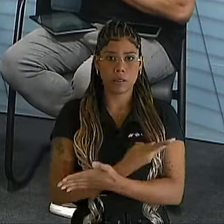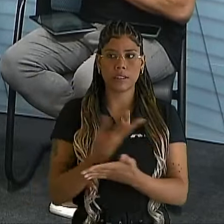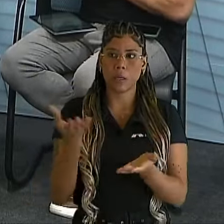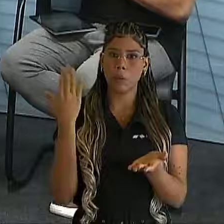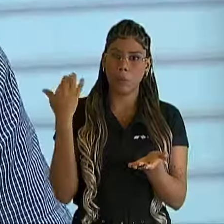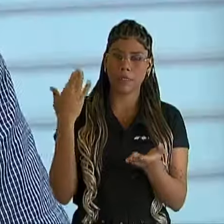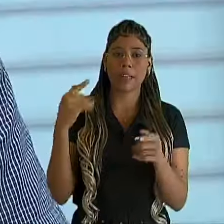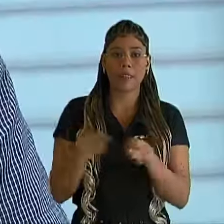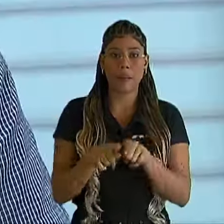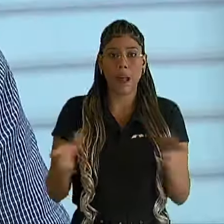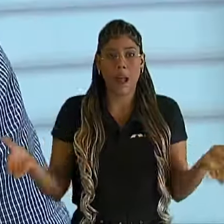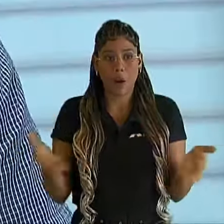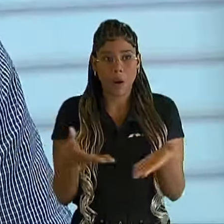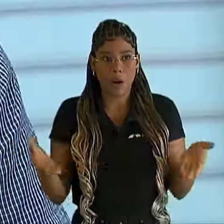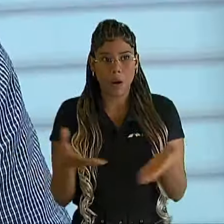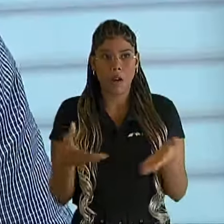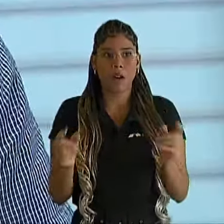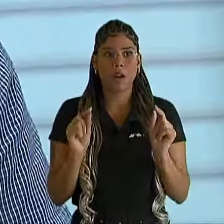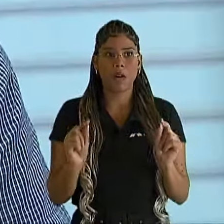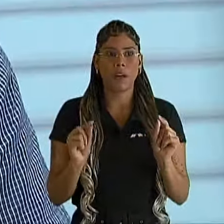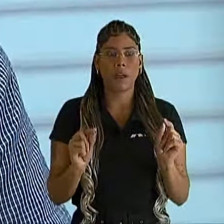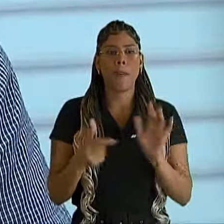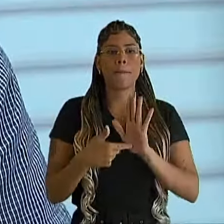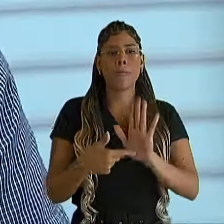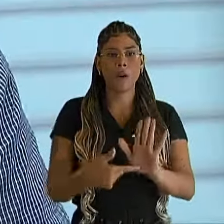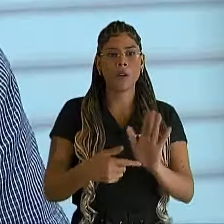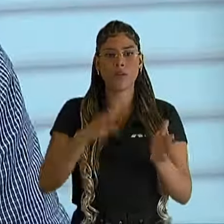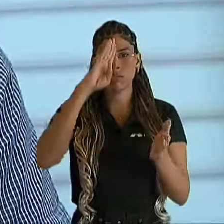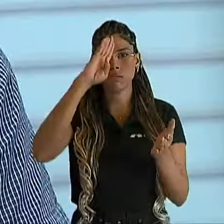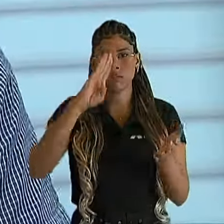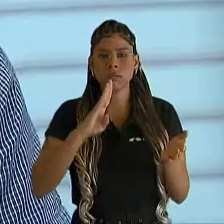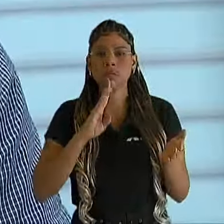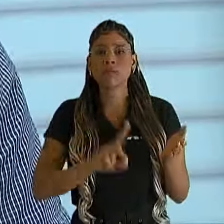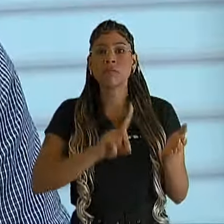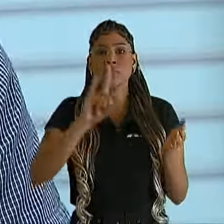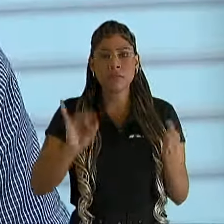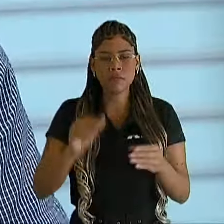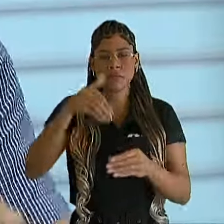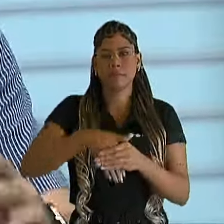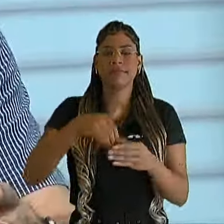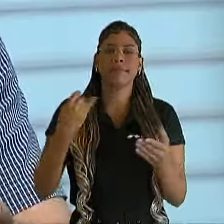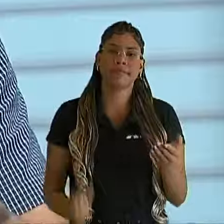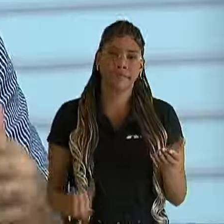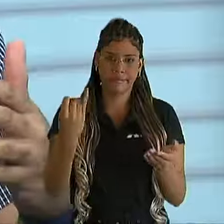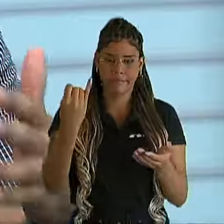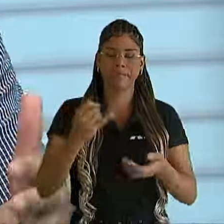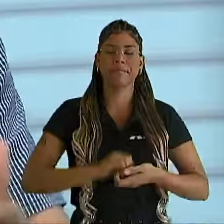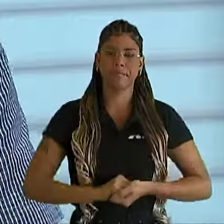agora mostra que essa gratuidade do transporte no dia da eleição é fundamental para a